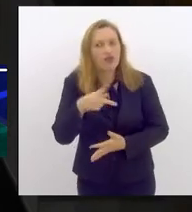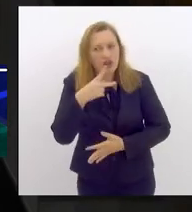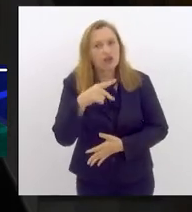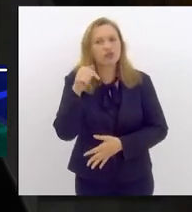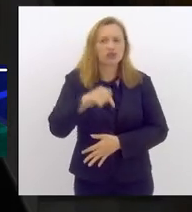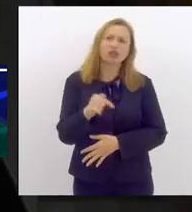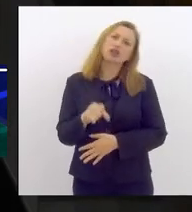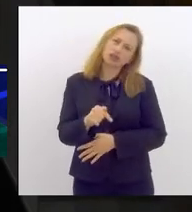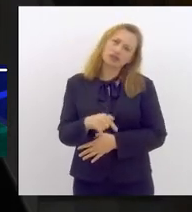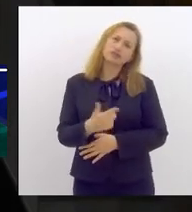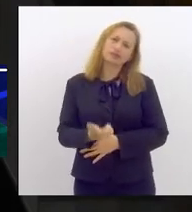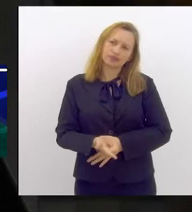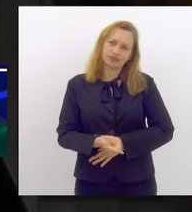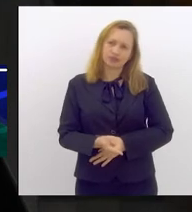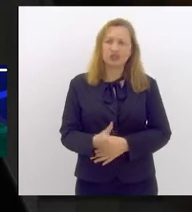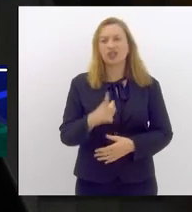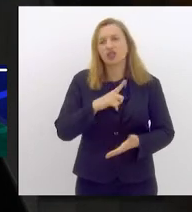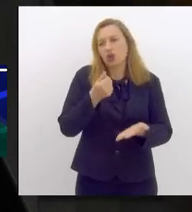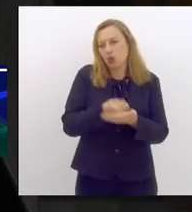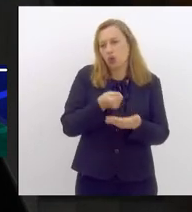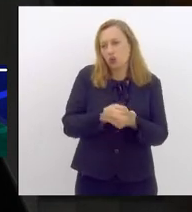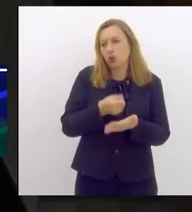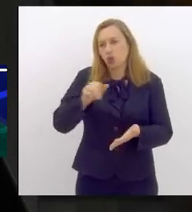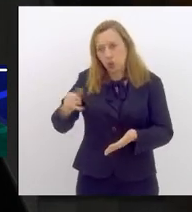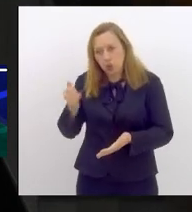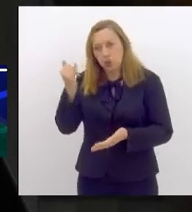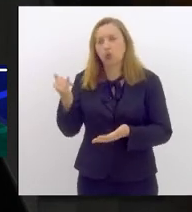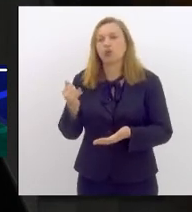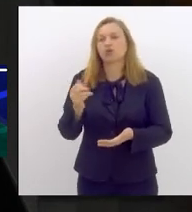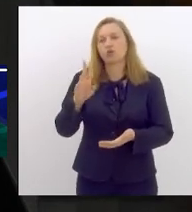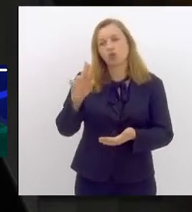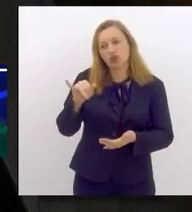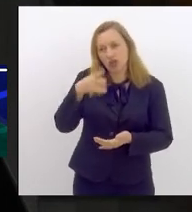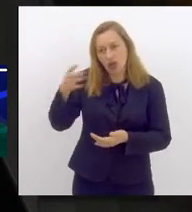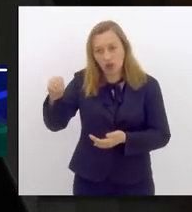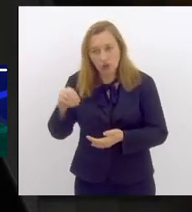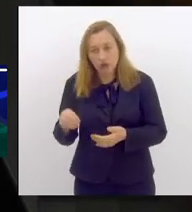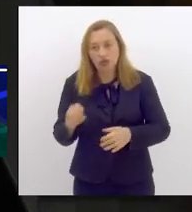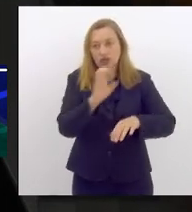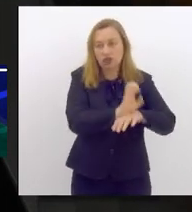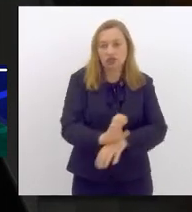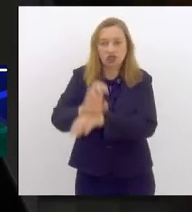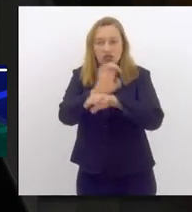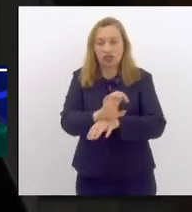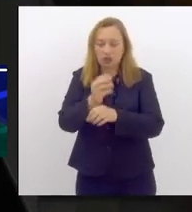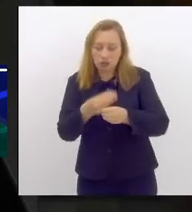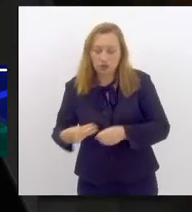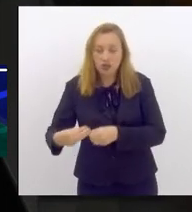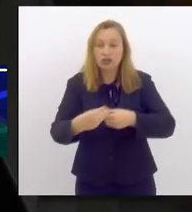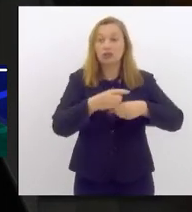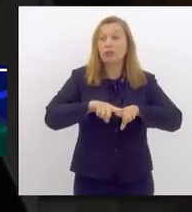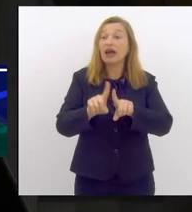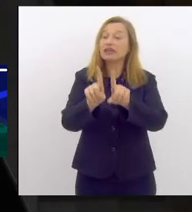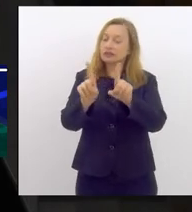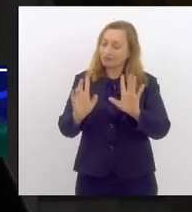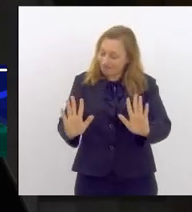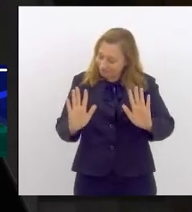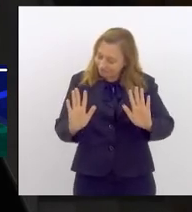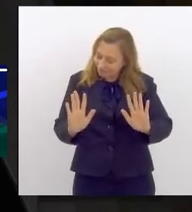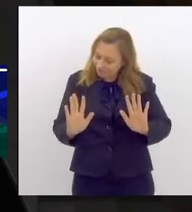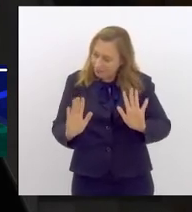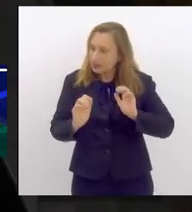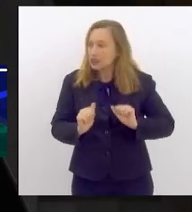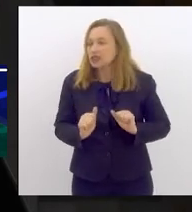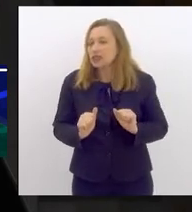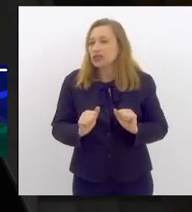da aberração e ter cobrança de juros por parte da União sobre estados e municípios Mas enfim de qualquer maneira é